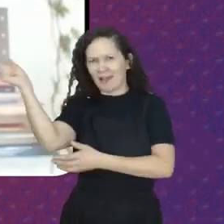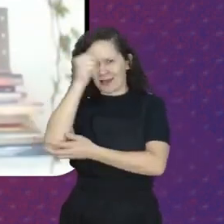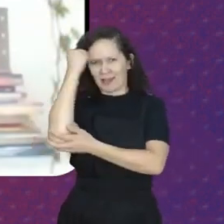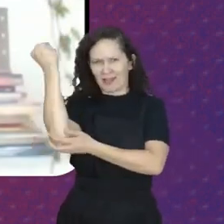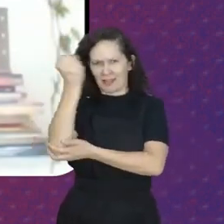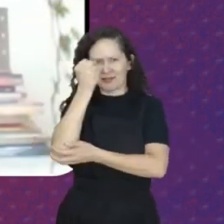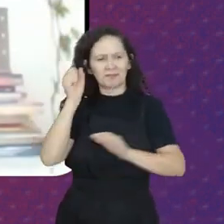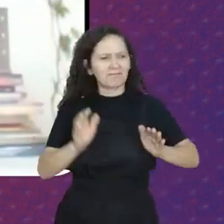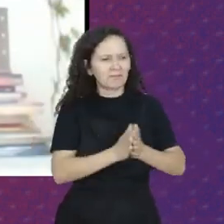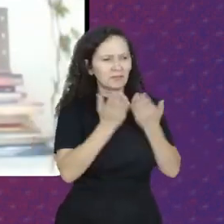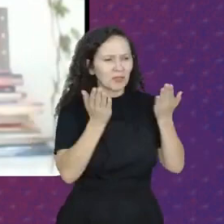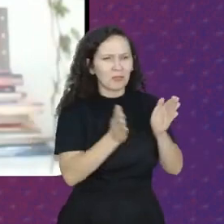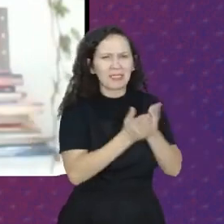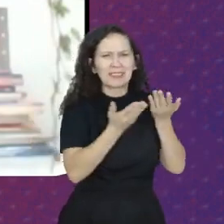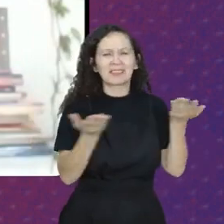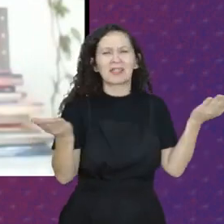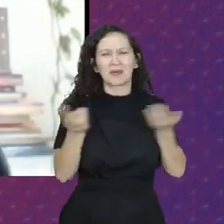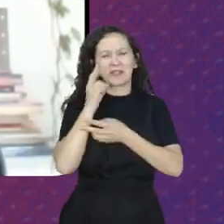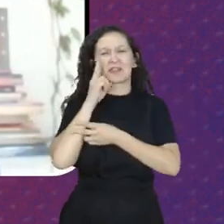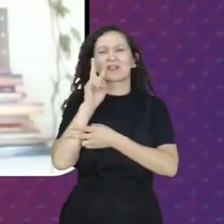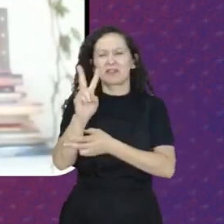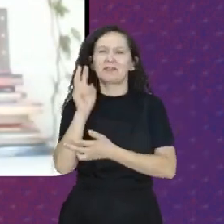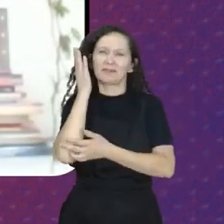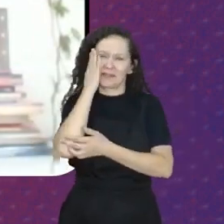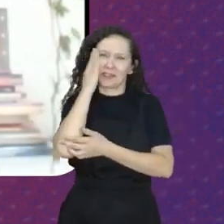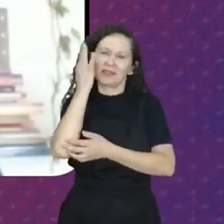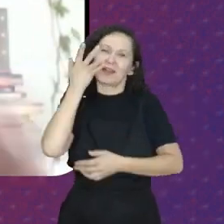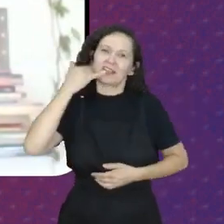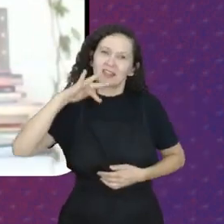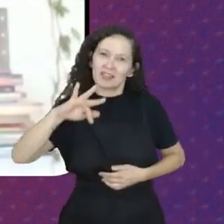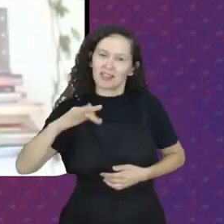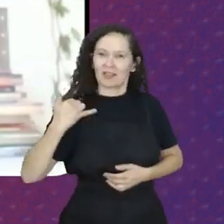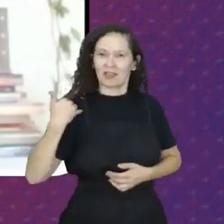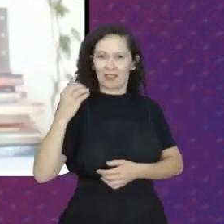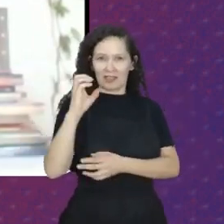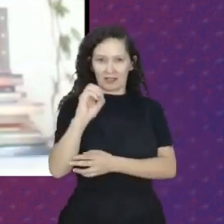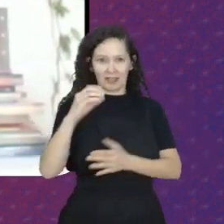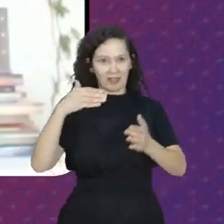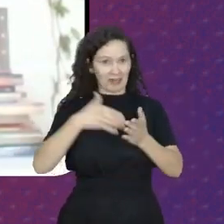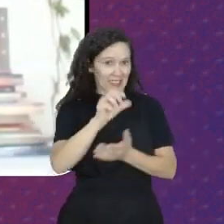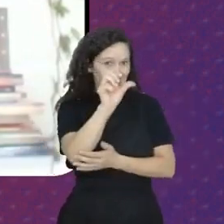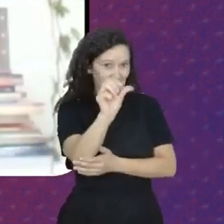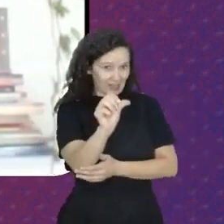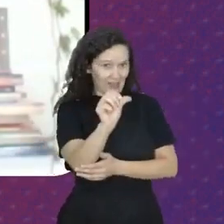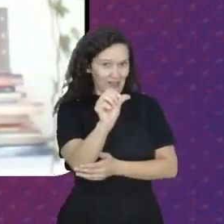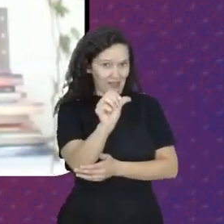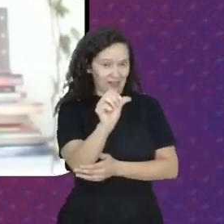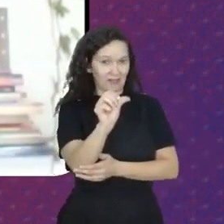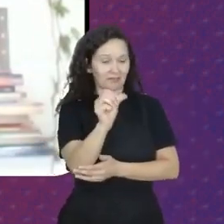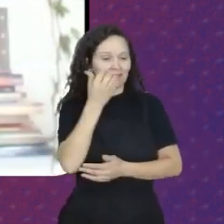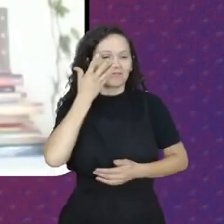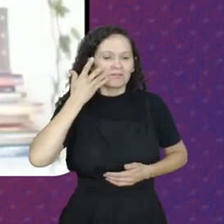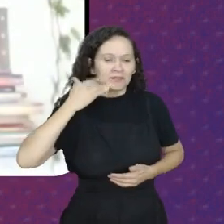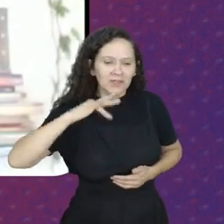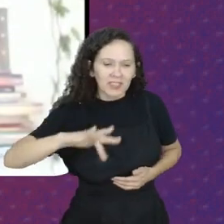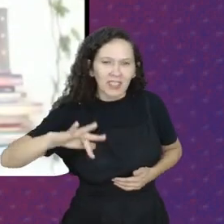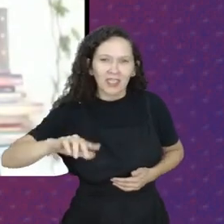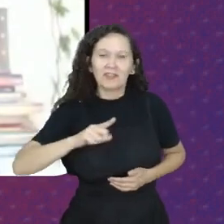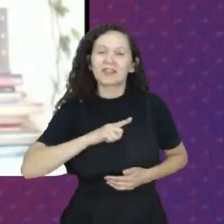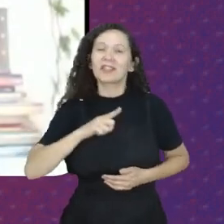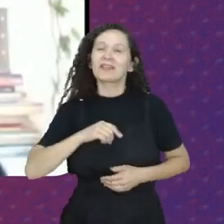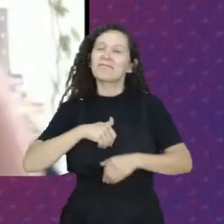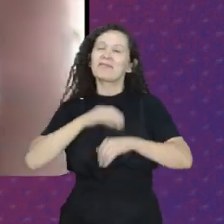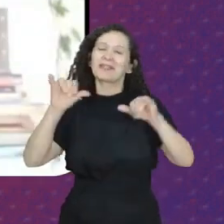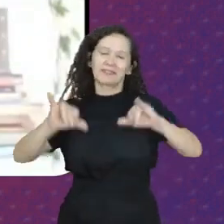de pobreza e de miséria. E nós sabemos que as crianças de 0 a 6 anos, as crianças pequenas, são aquelas que